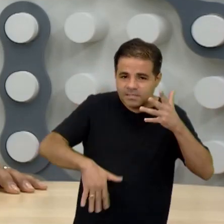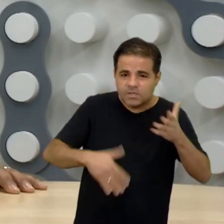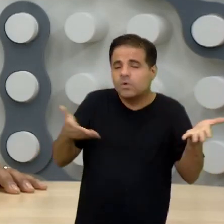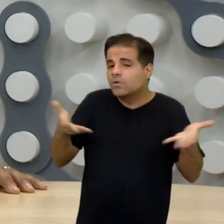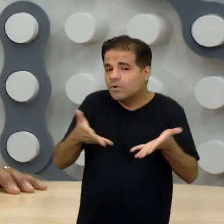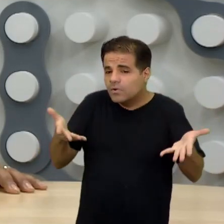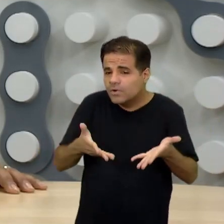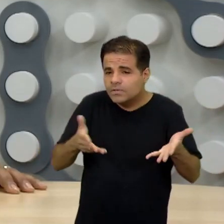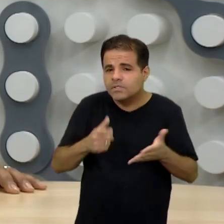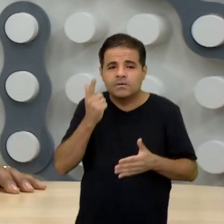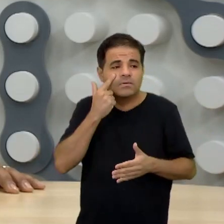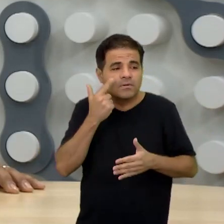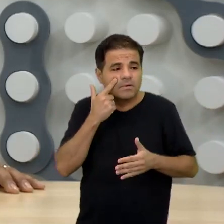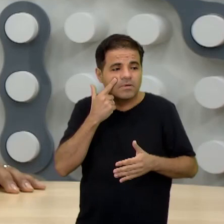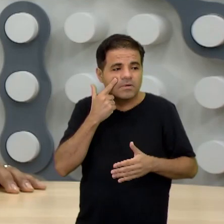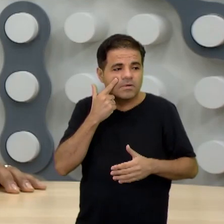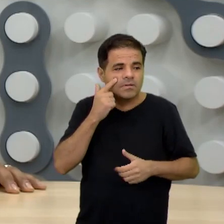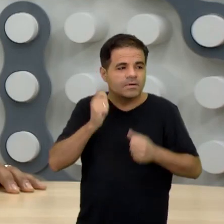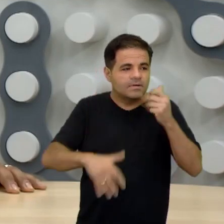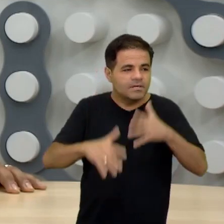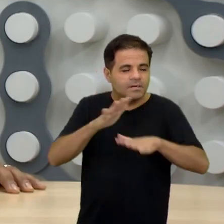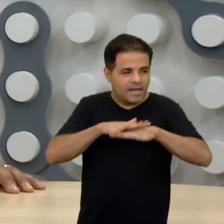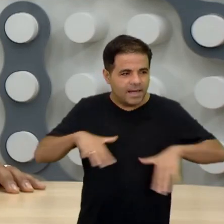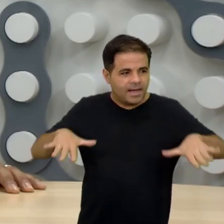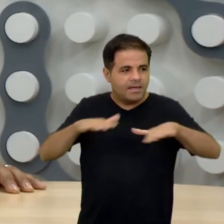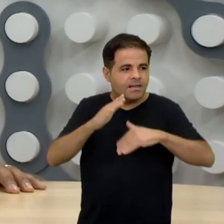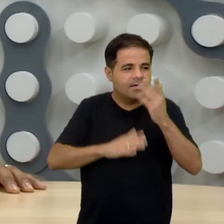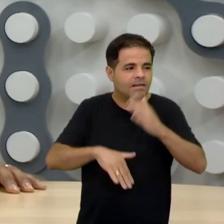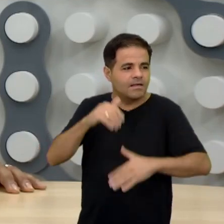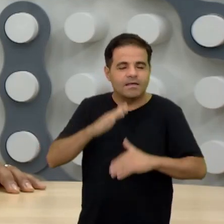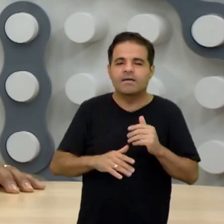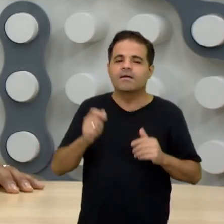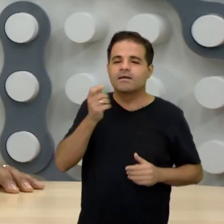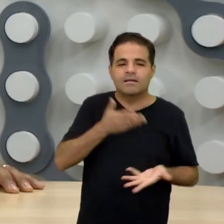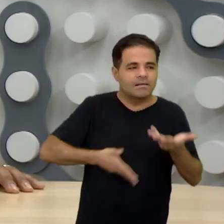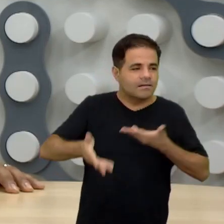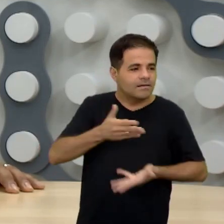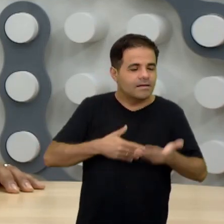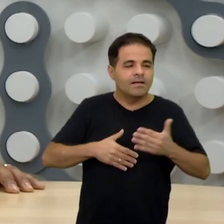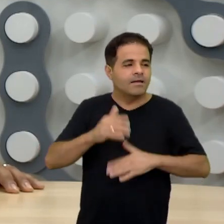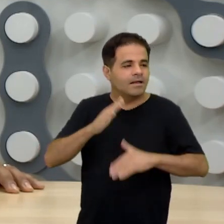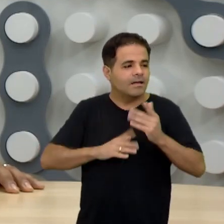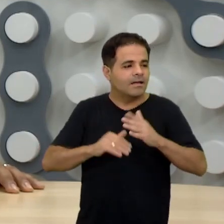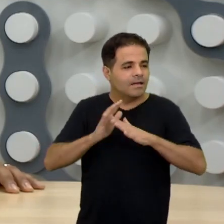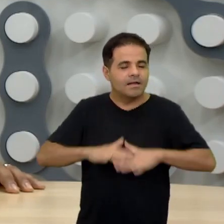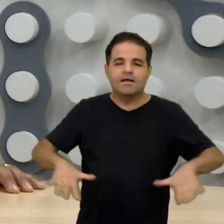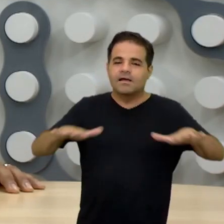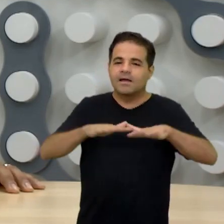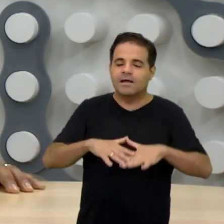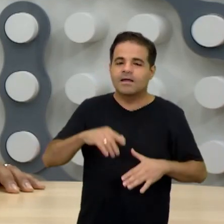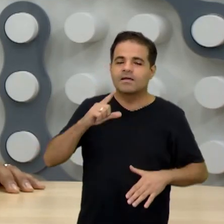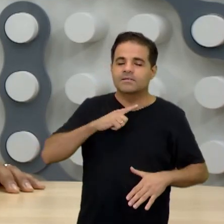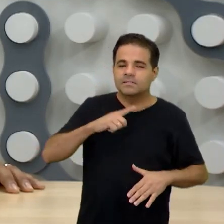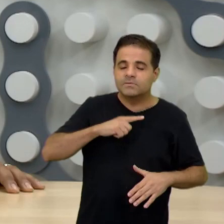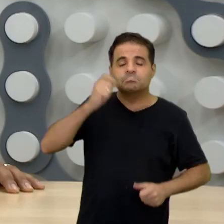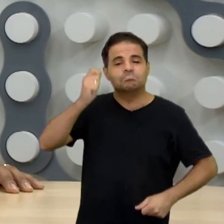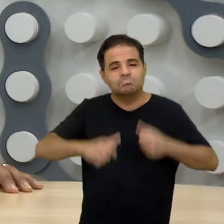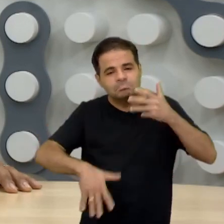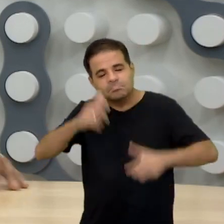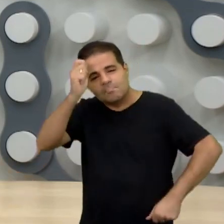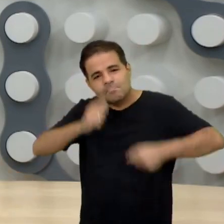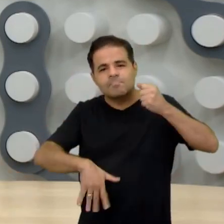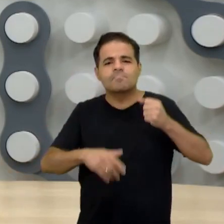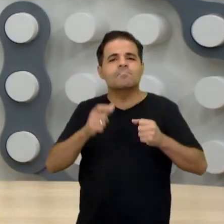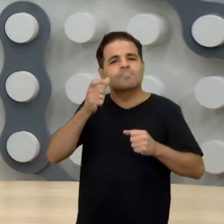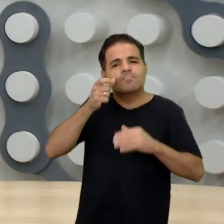hoje? Então, a provocação aí dessa pergunta está relacionada àquilo que a gente discutiu na aula passada, a gente conhece